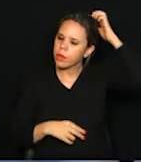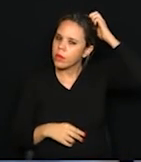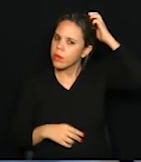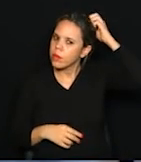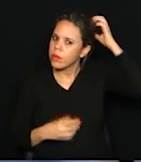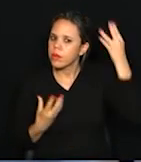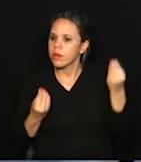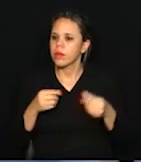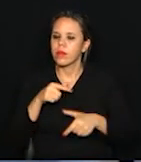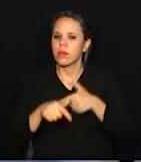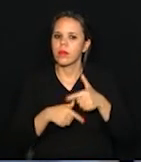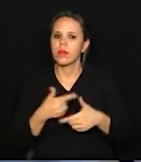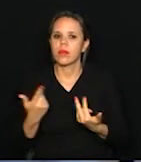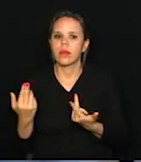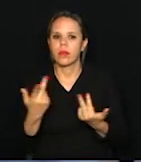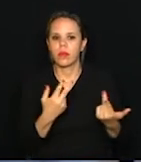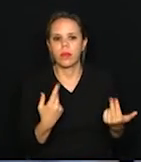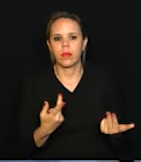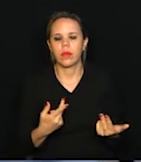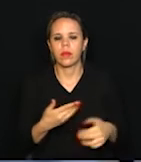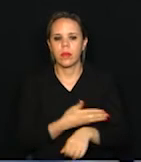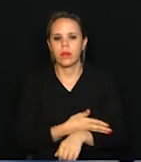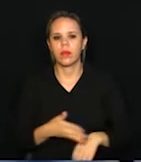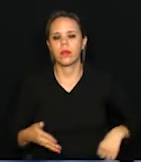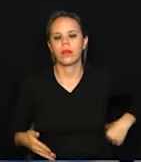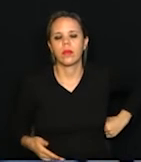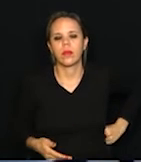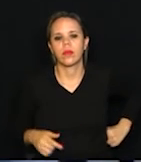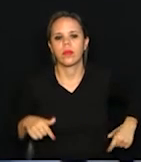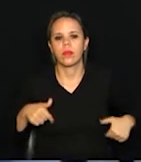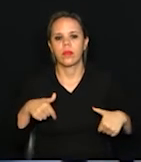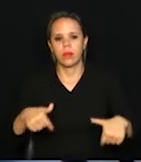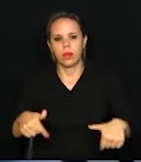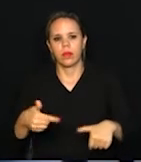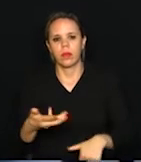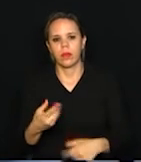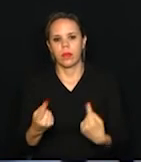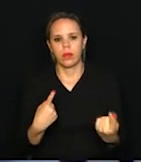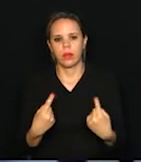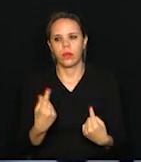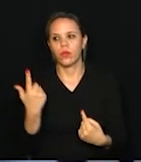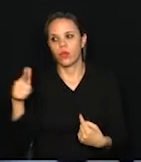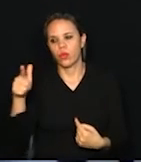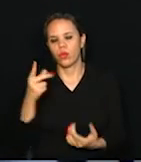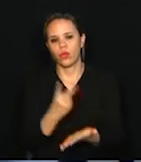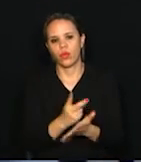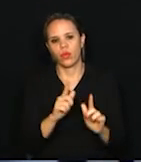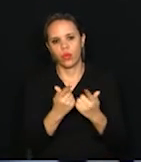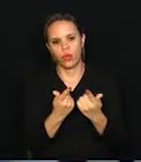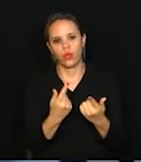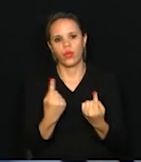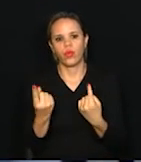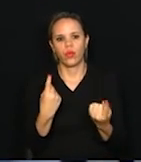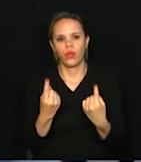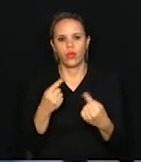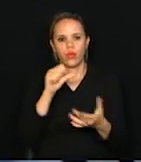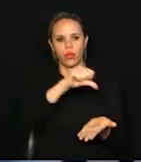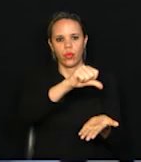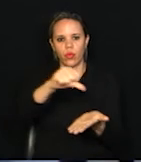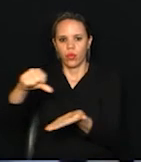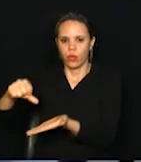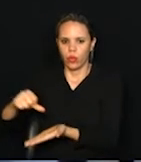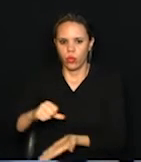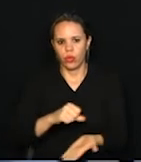muita operação. E assim como estamos atuando no eixo linear da John Boyden, nós também, esse mesmo grupo, se dedica